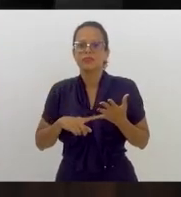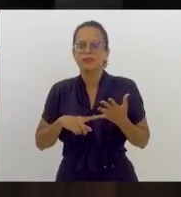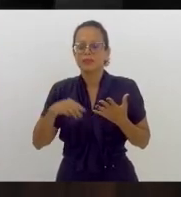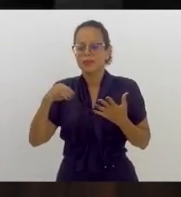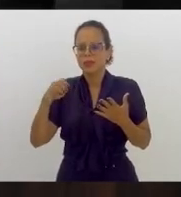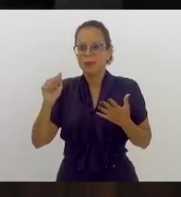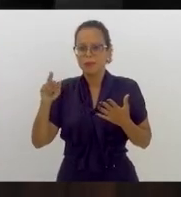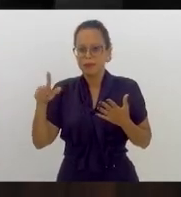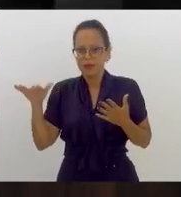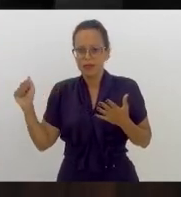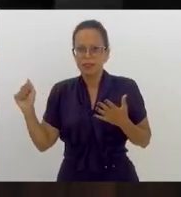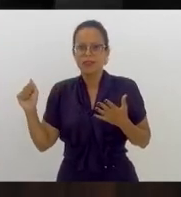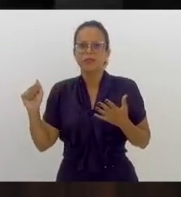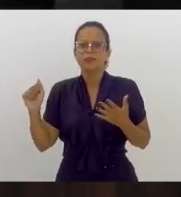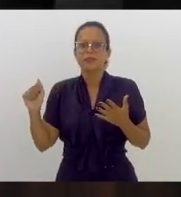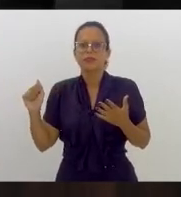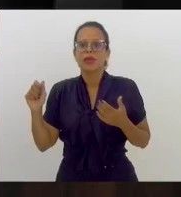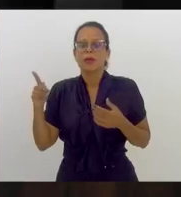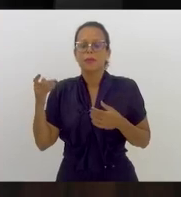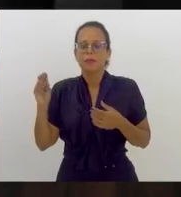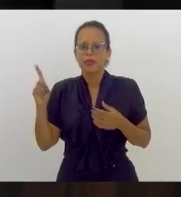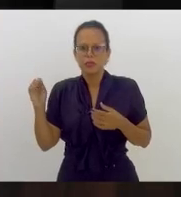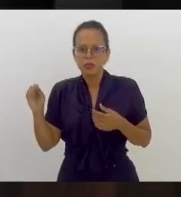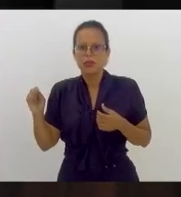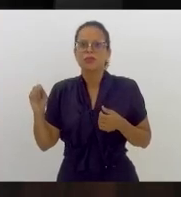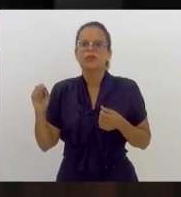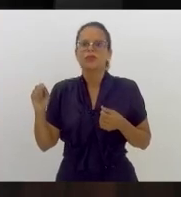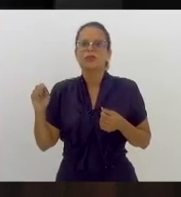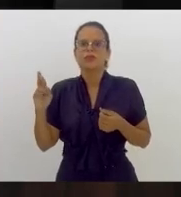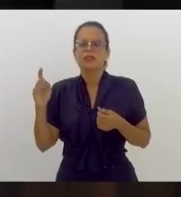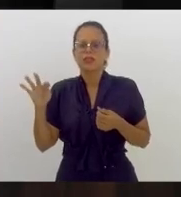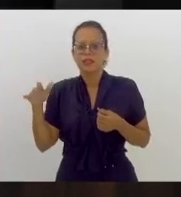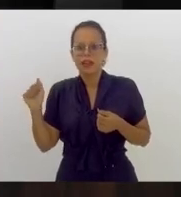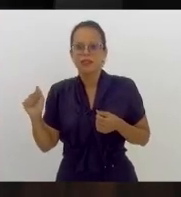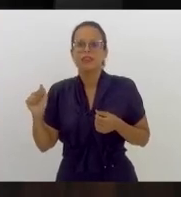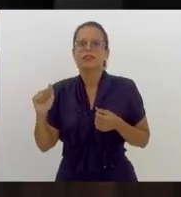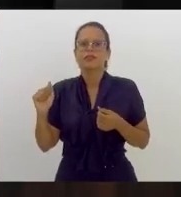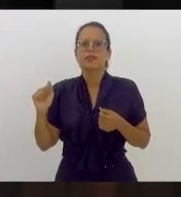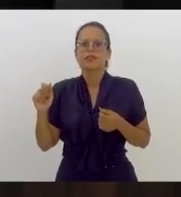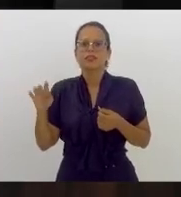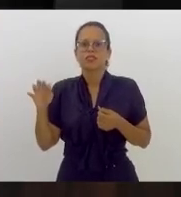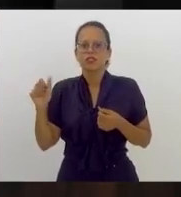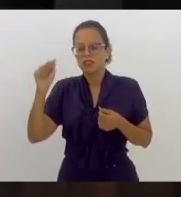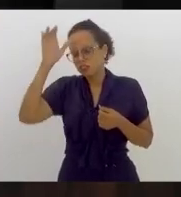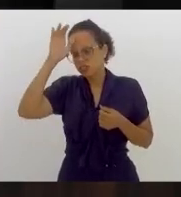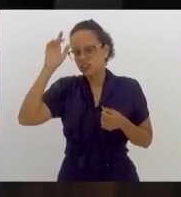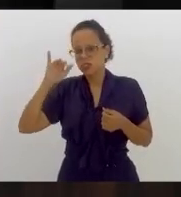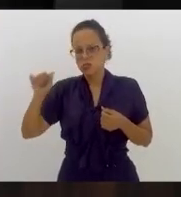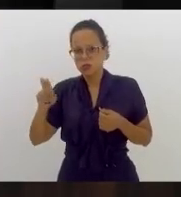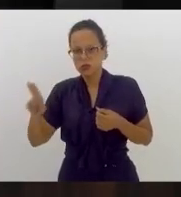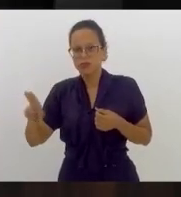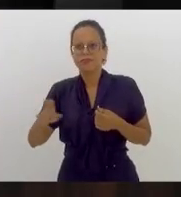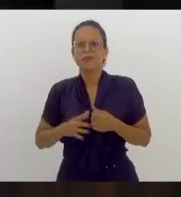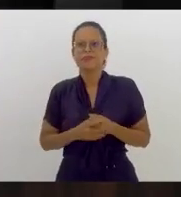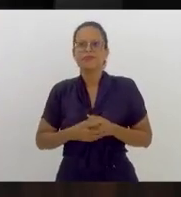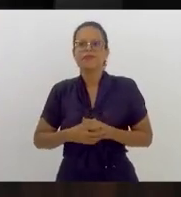Mônica Francisco, deputado Pedro Ricardo, deputado Renato Zaca, deputada Tia Ju.